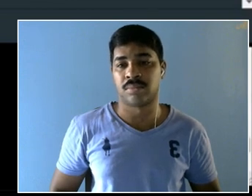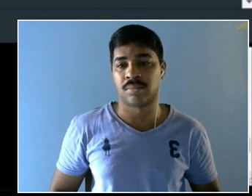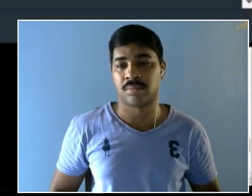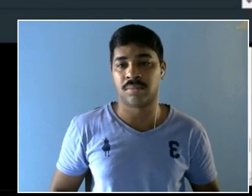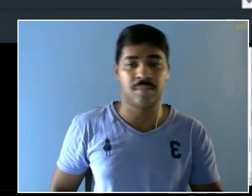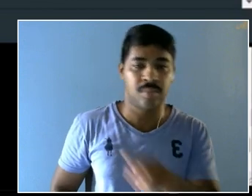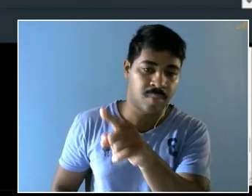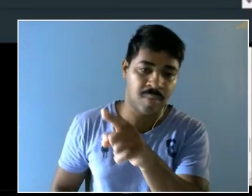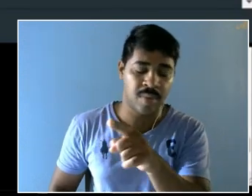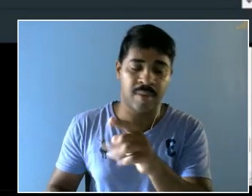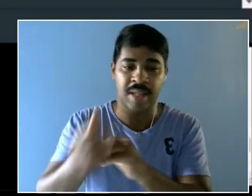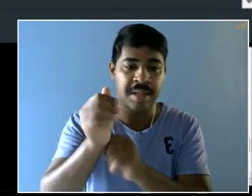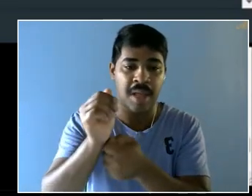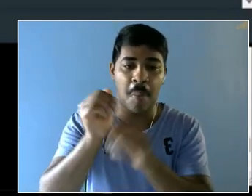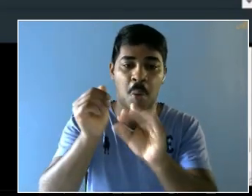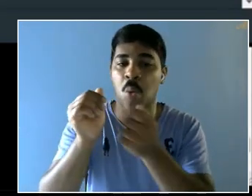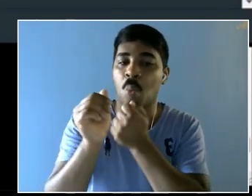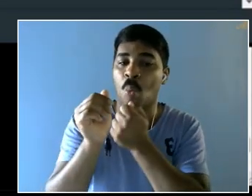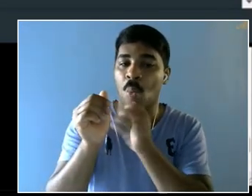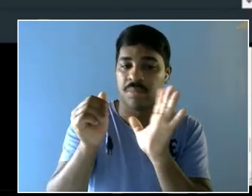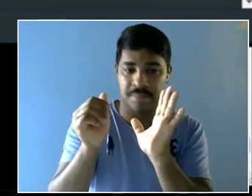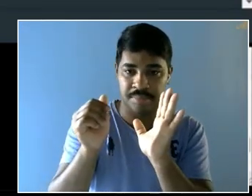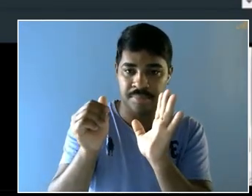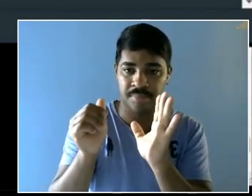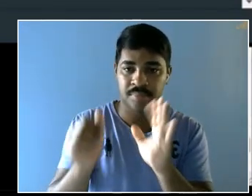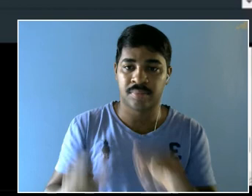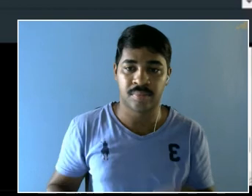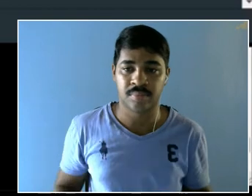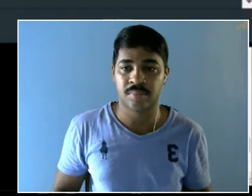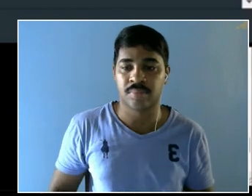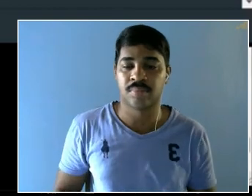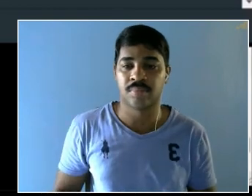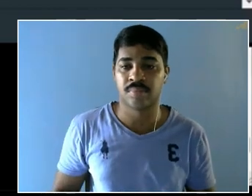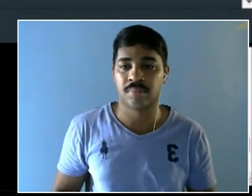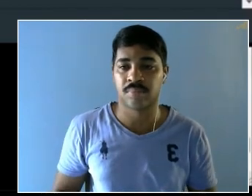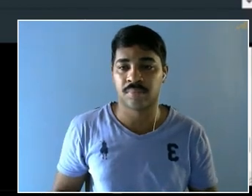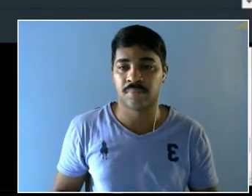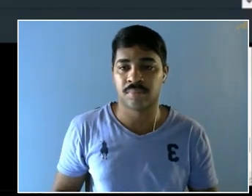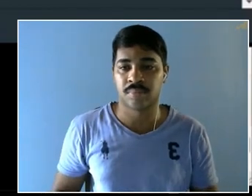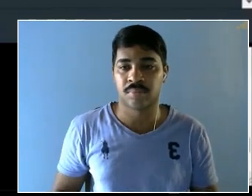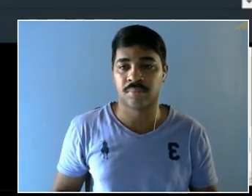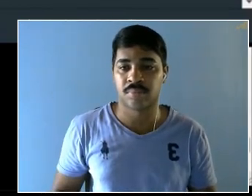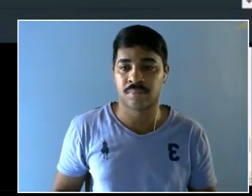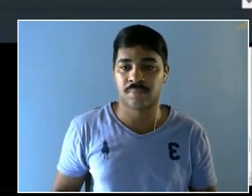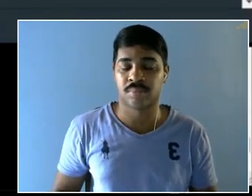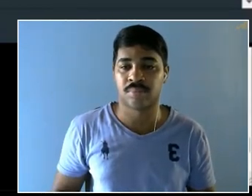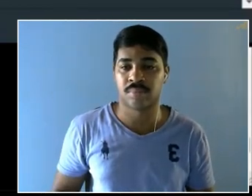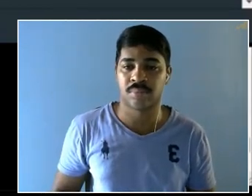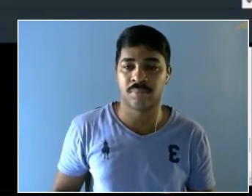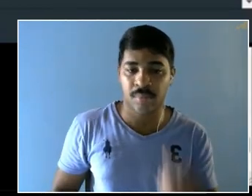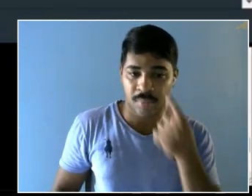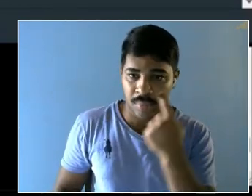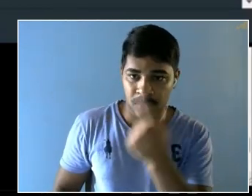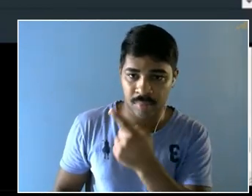valor qualquer aqui para a senha, só para isso aqui dar verdadeiro. Não, professor, como assim dá verdadeiro? O